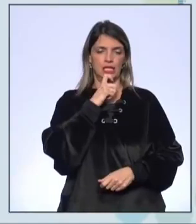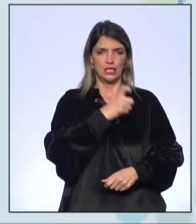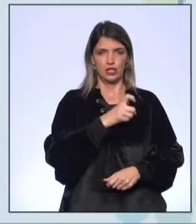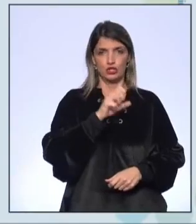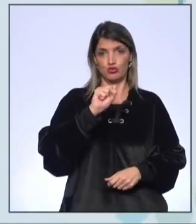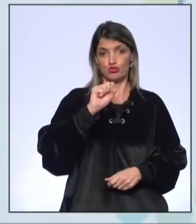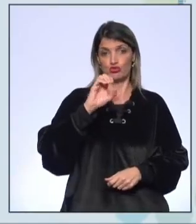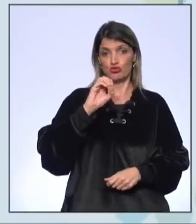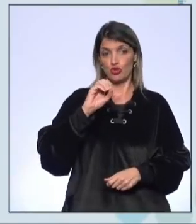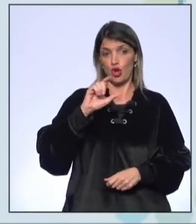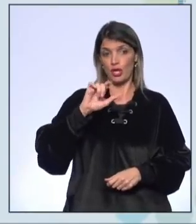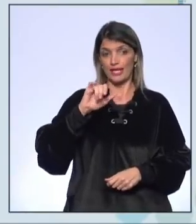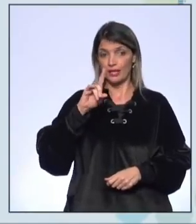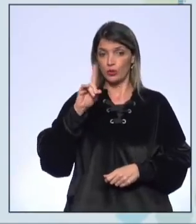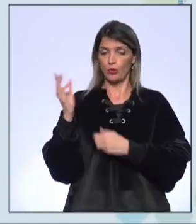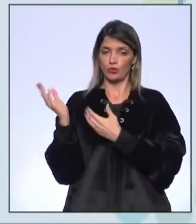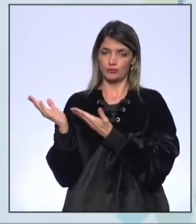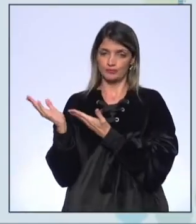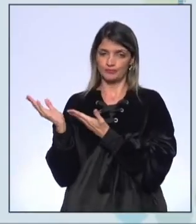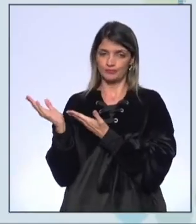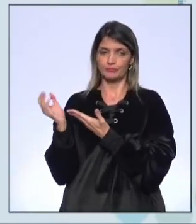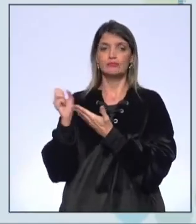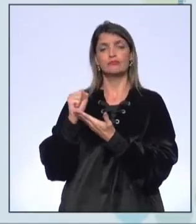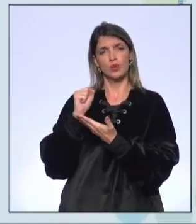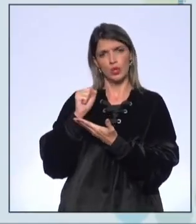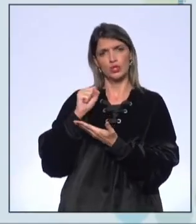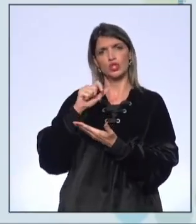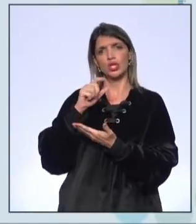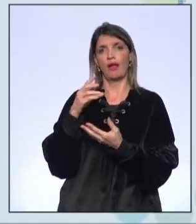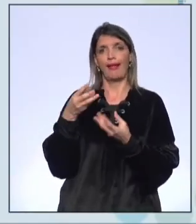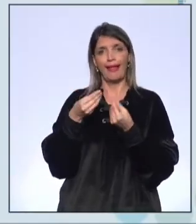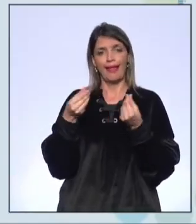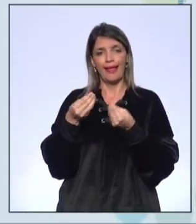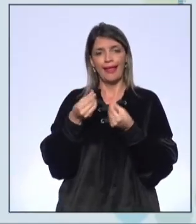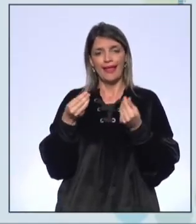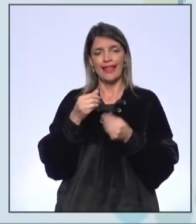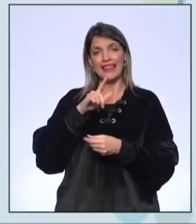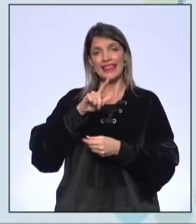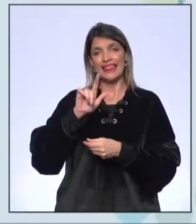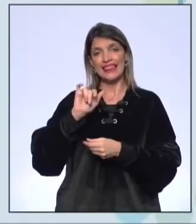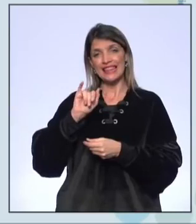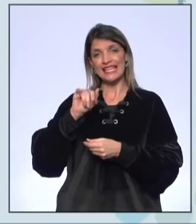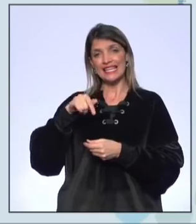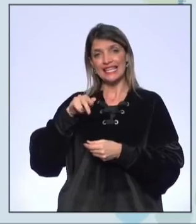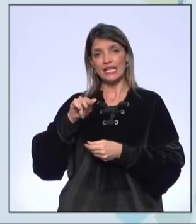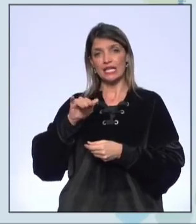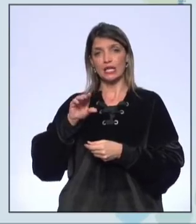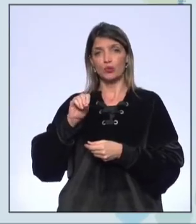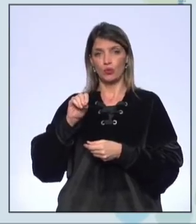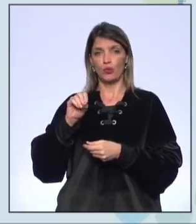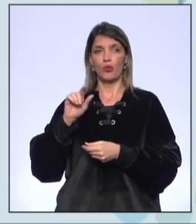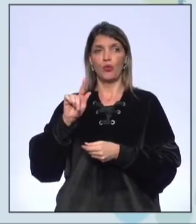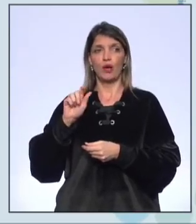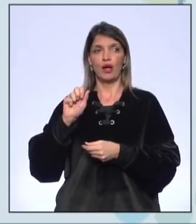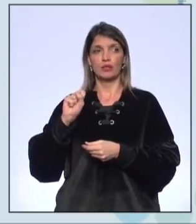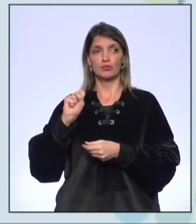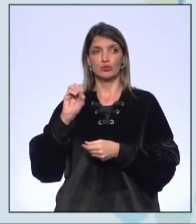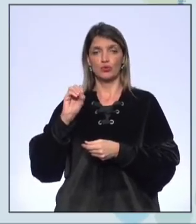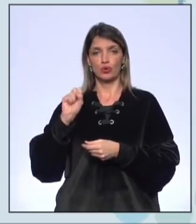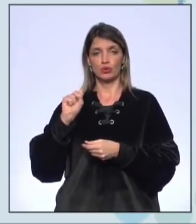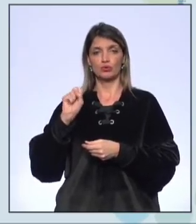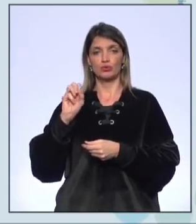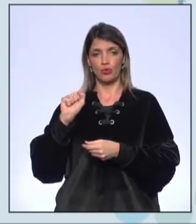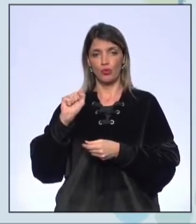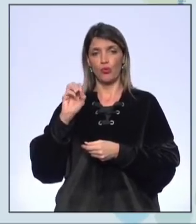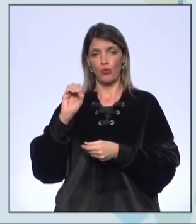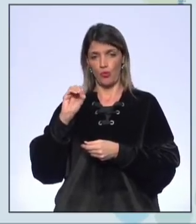sólido. A matéria pode estar no estado líquido, certo? No estado gasoso, né, Carol? Gasoso. E tem um estado aqui que chama de plasma